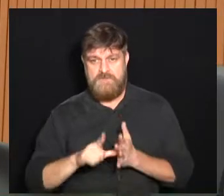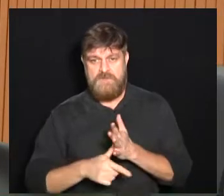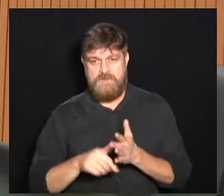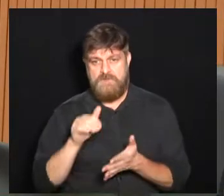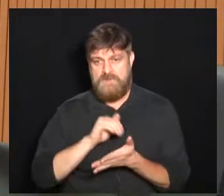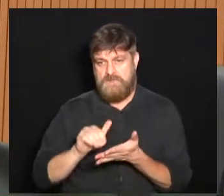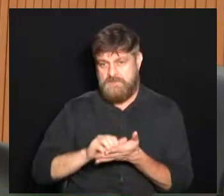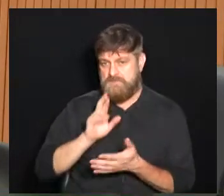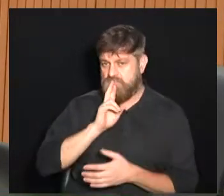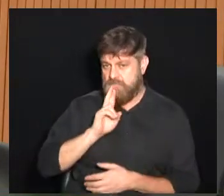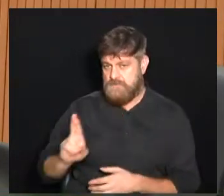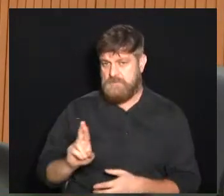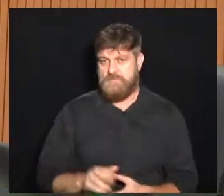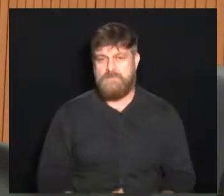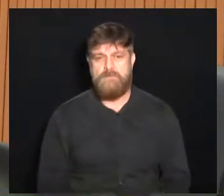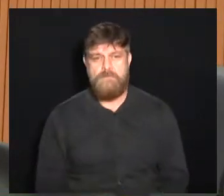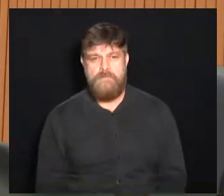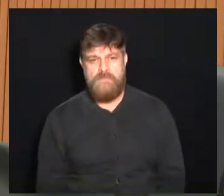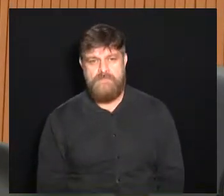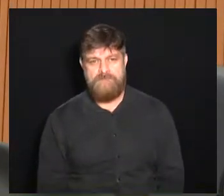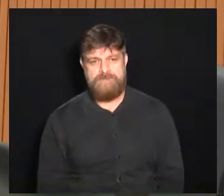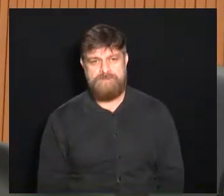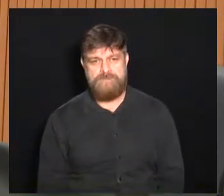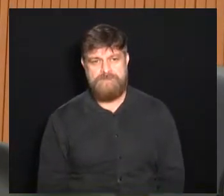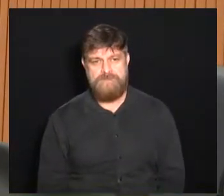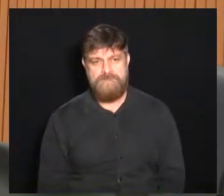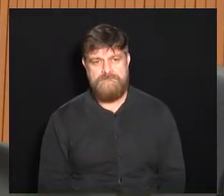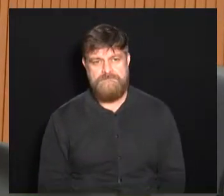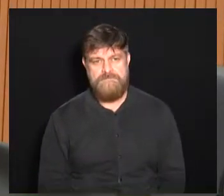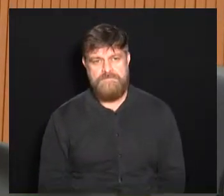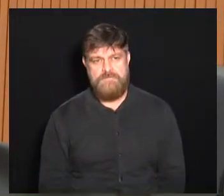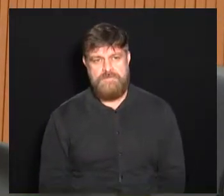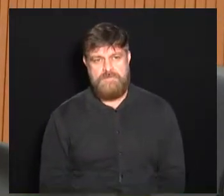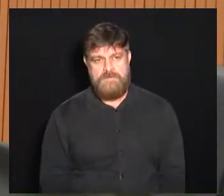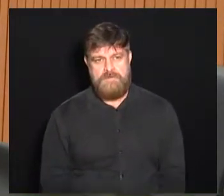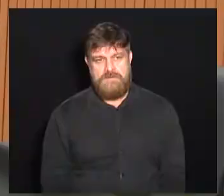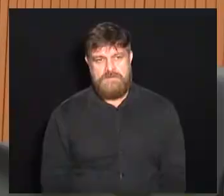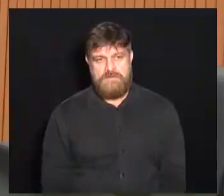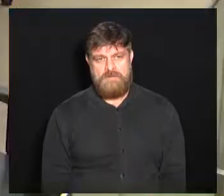a conclusão aqui dos trabalhos, tá bom? Vereador Carlão.